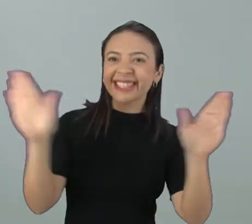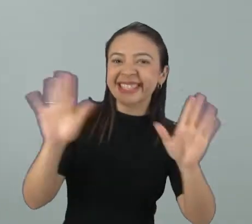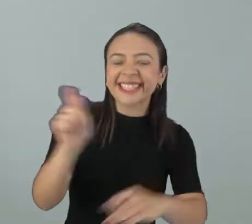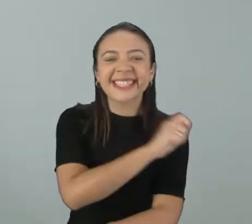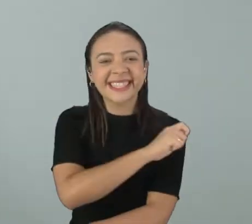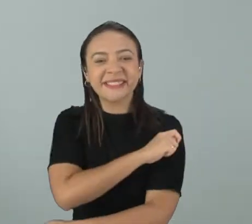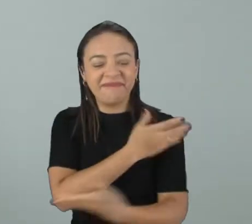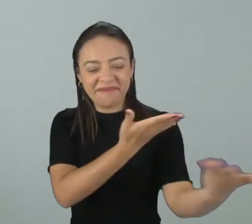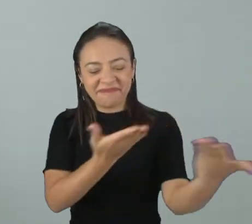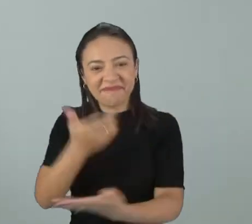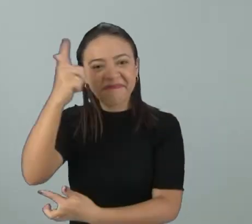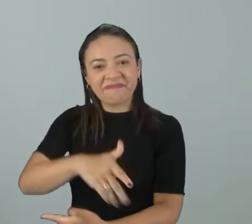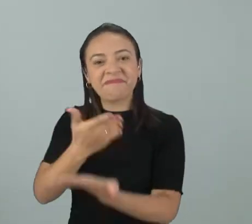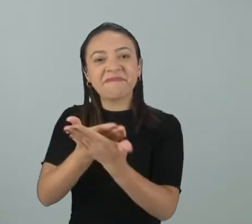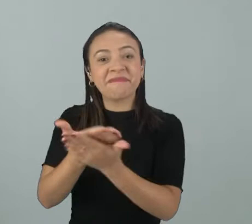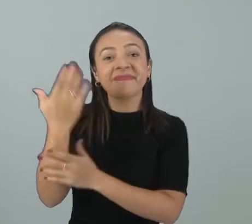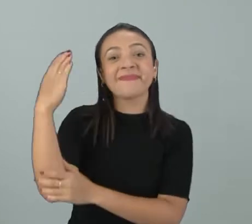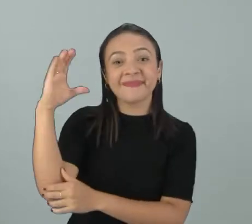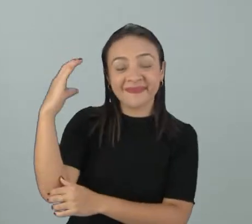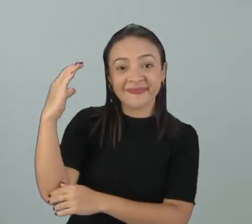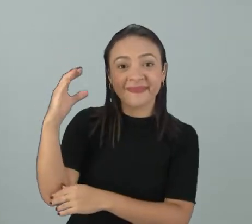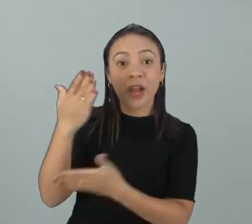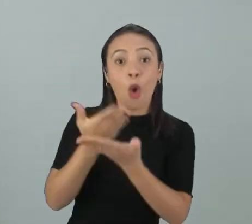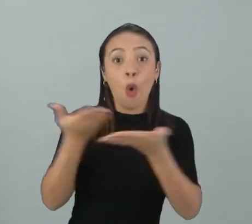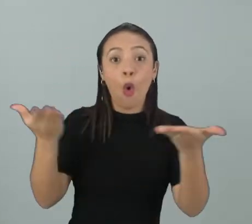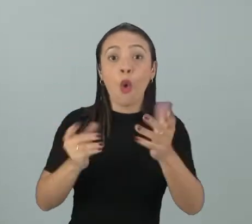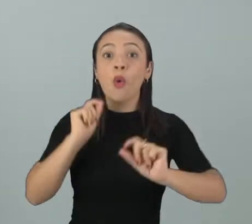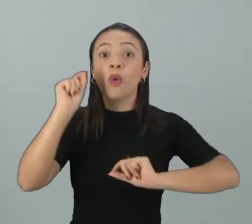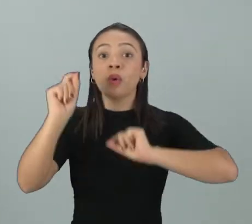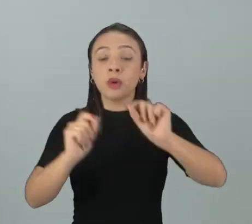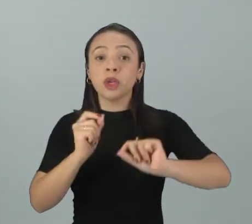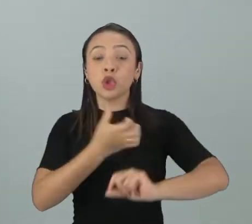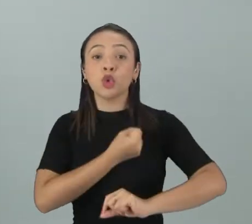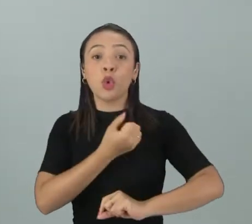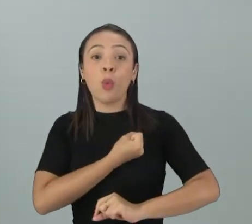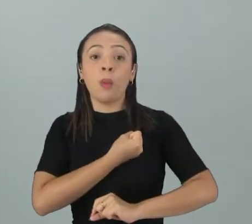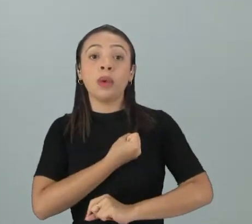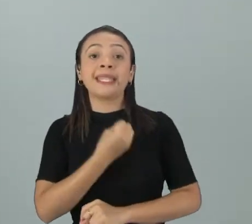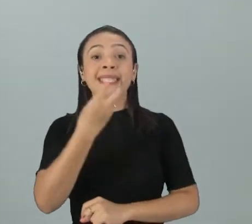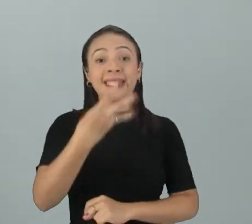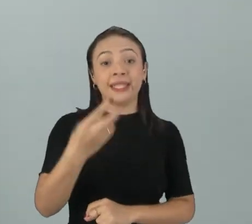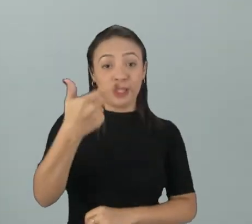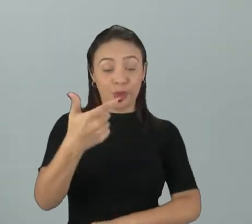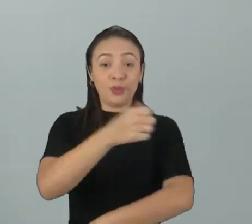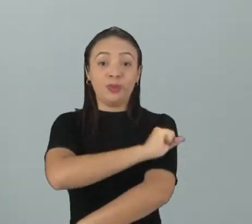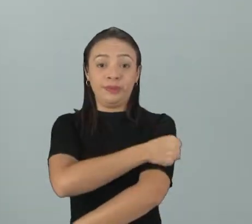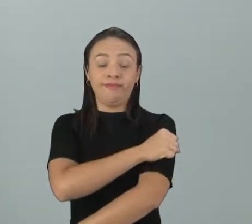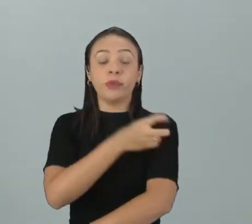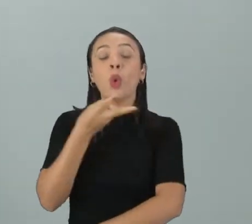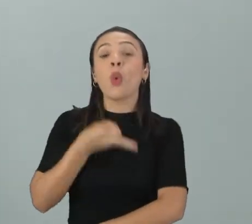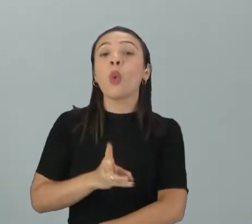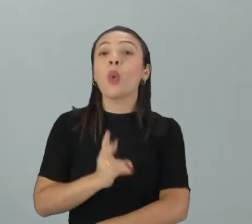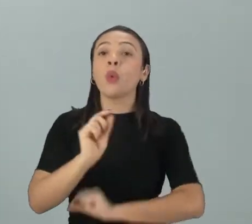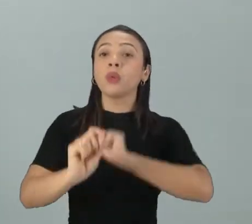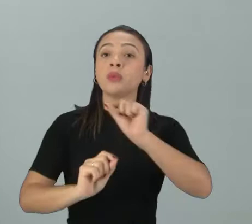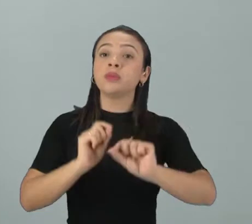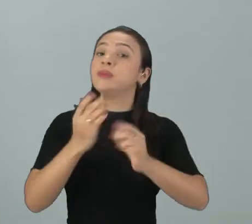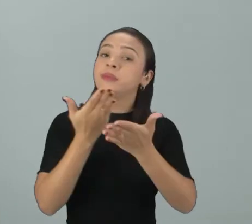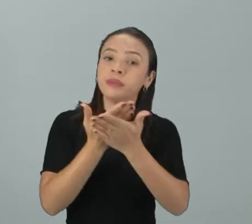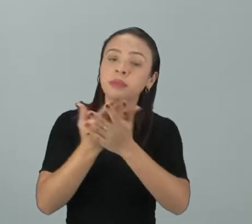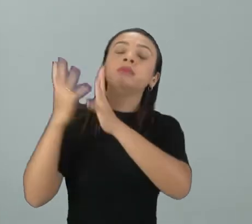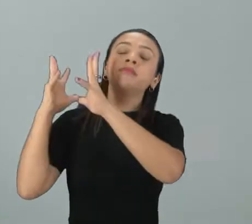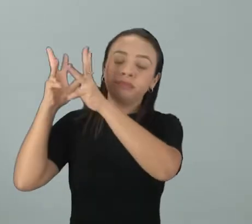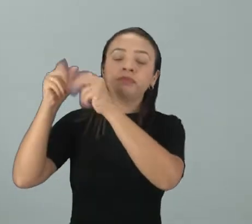Olá, alunos, bem-vindos a mais uma aula de ciências. Na aula de hoje, a aula de número 32 do oitavo ano, nós vamos continuar, com uma aula